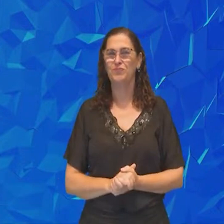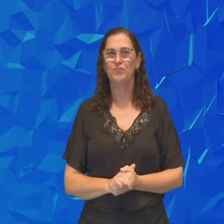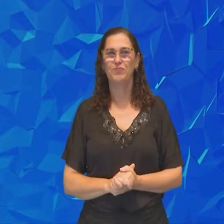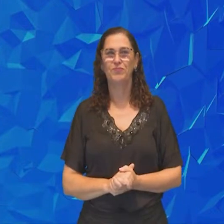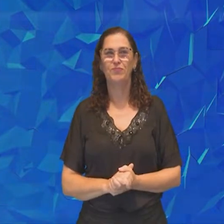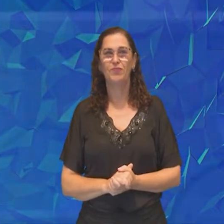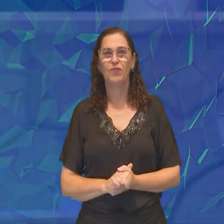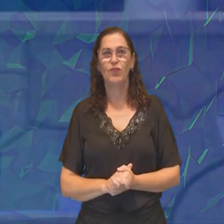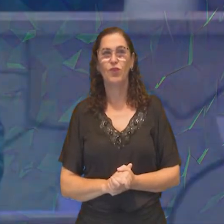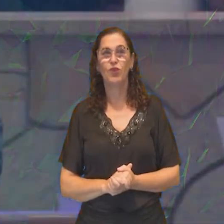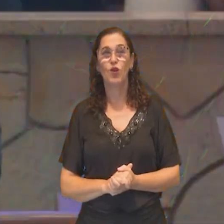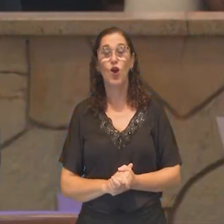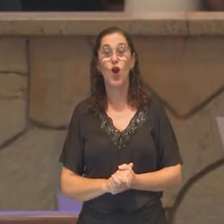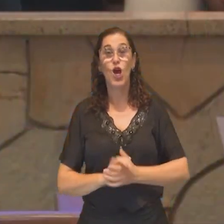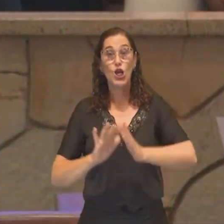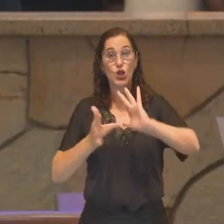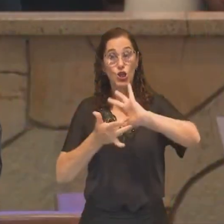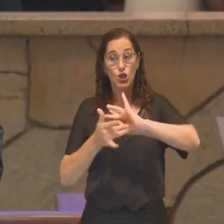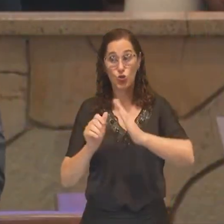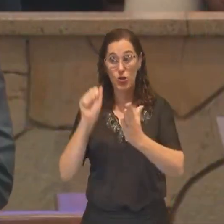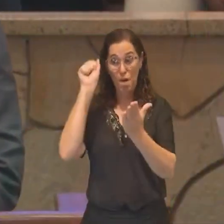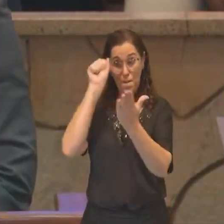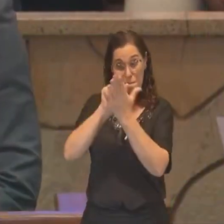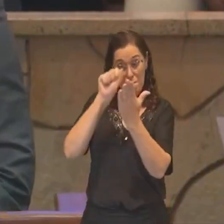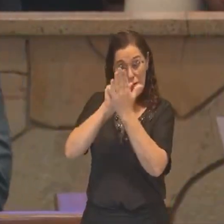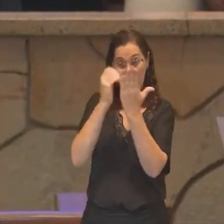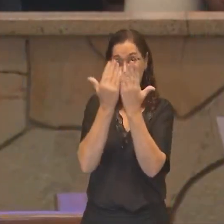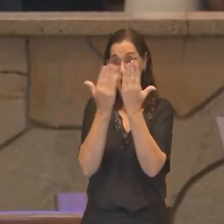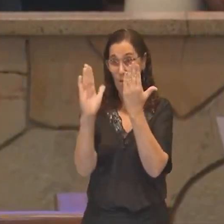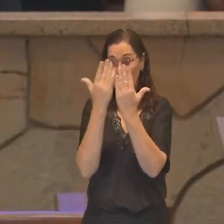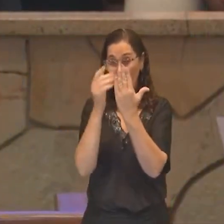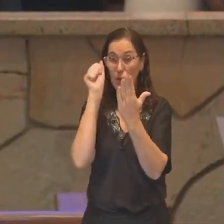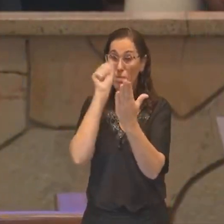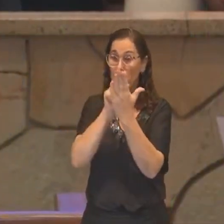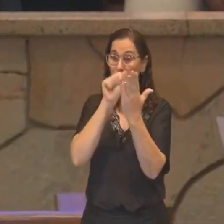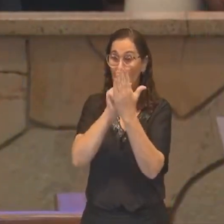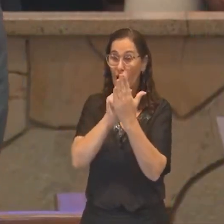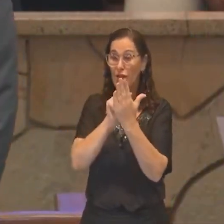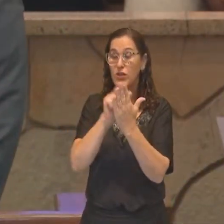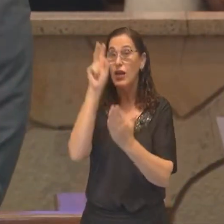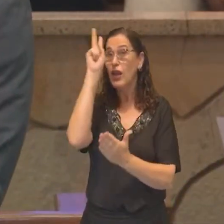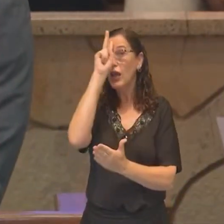O fato de Jesus bater a porta, e lembremos que Ele está batendo a porta